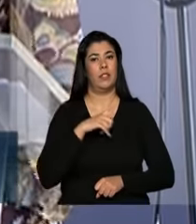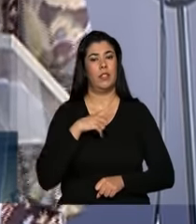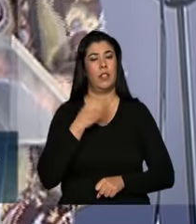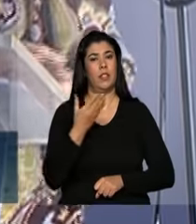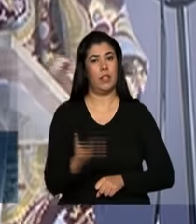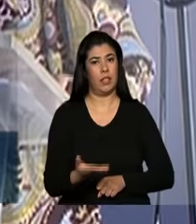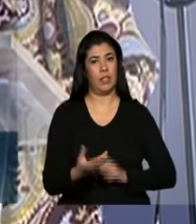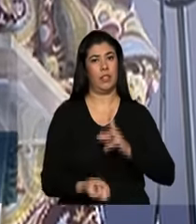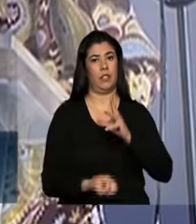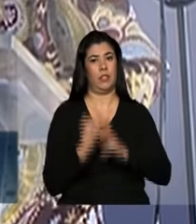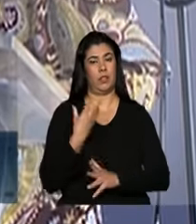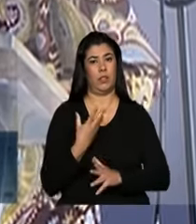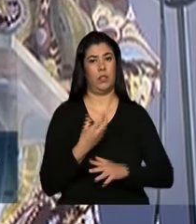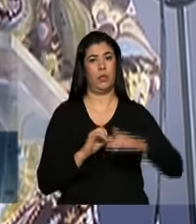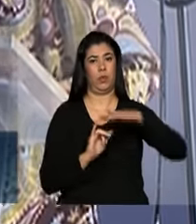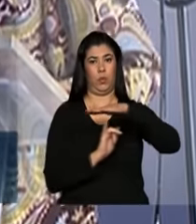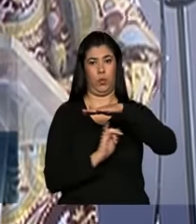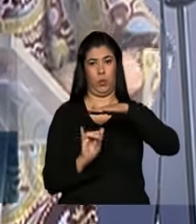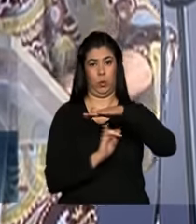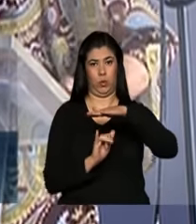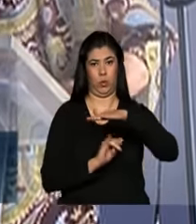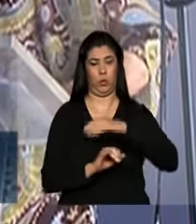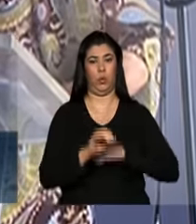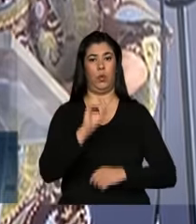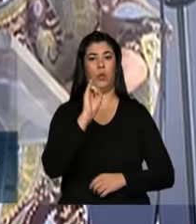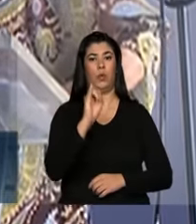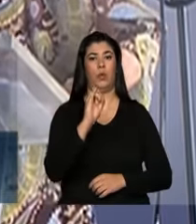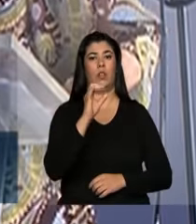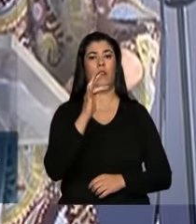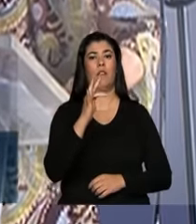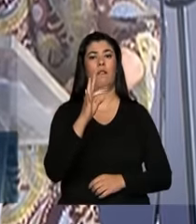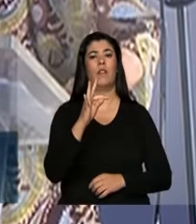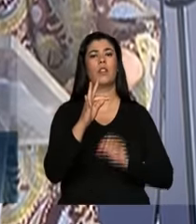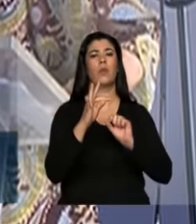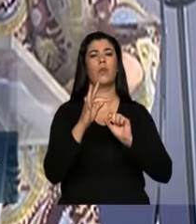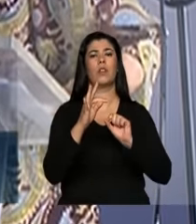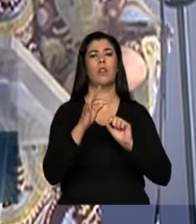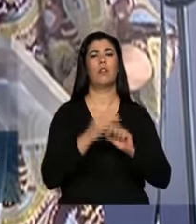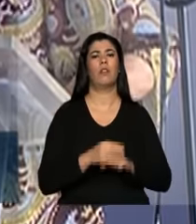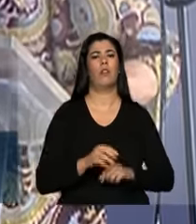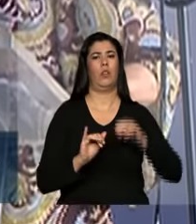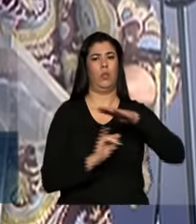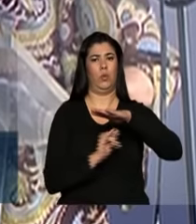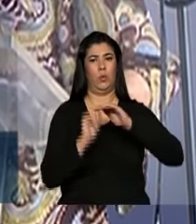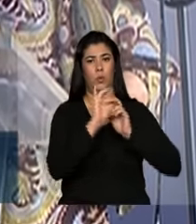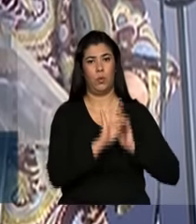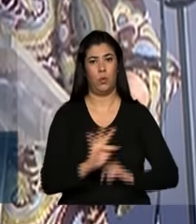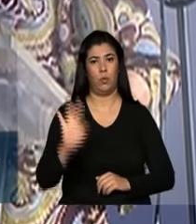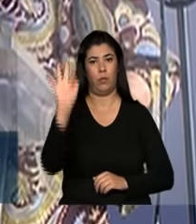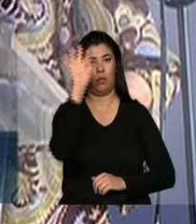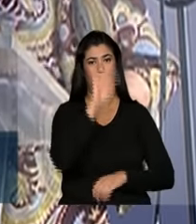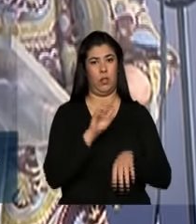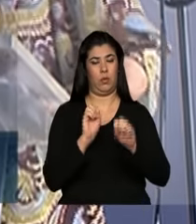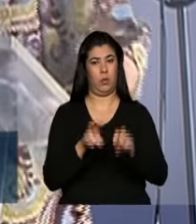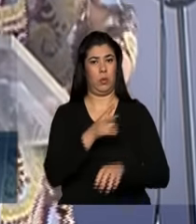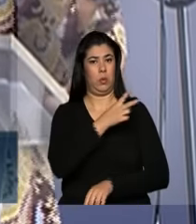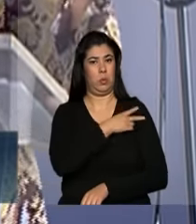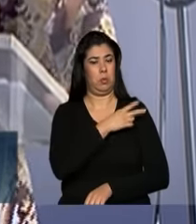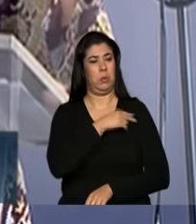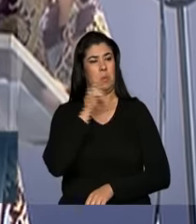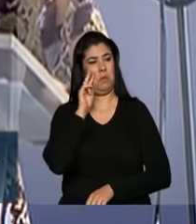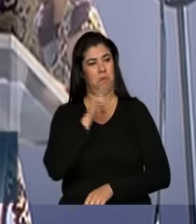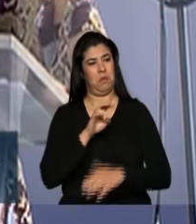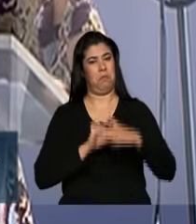IFET, a empresa olha, o Instituto Federal de Educação Técnica, a empresa olha e fala, lá